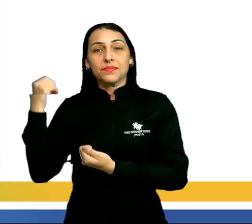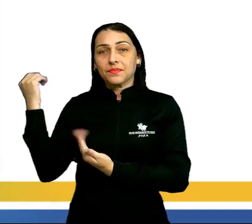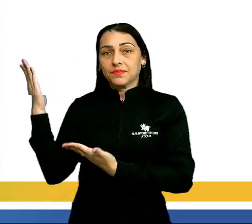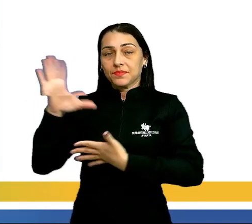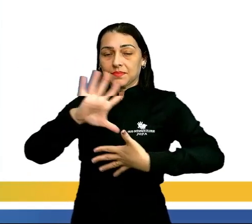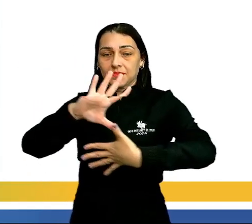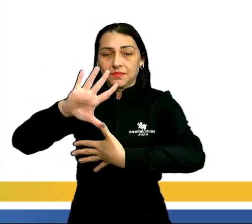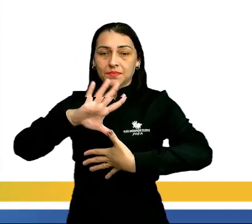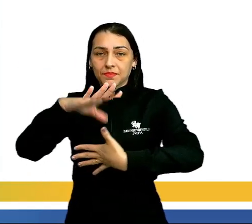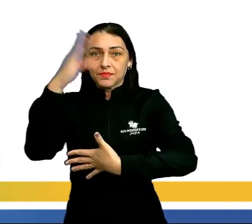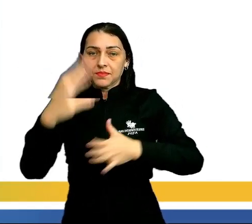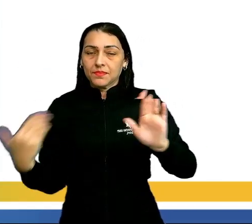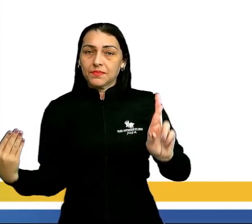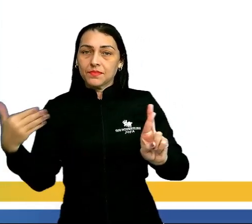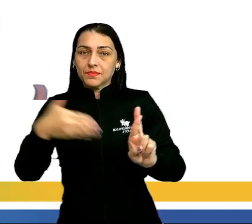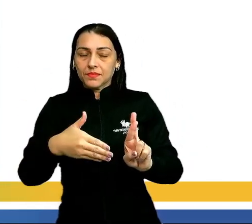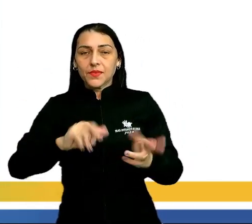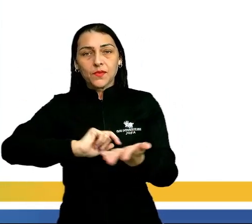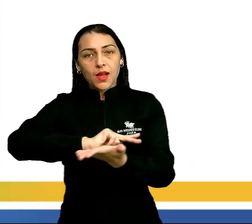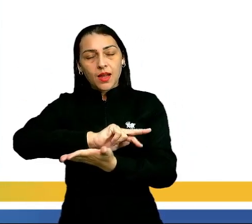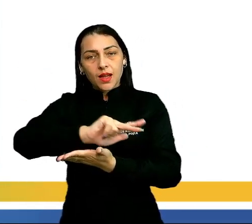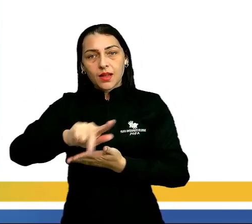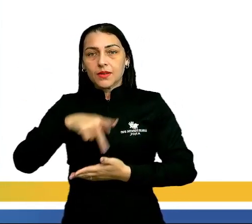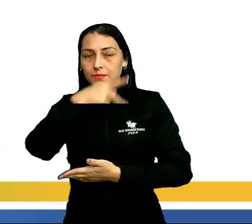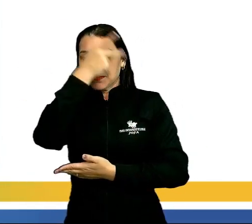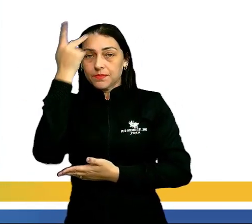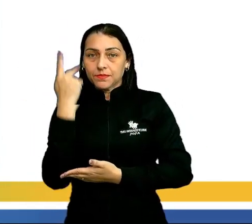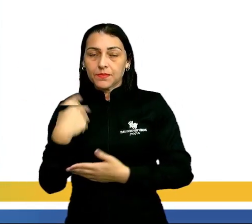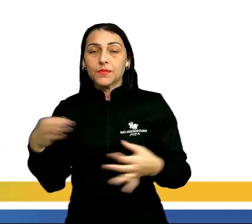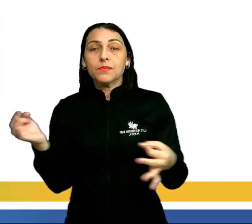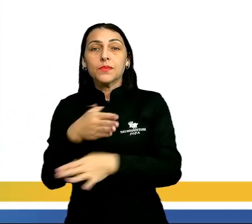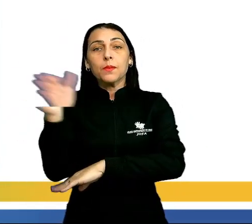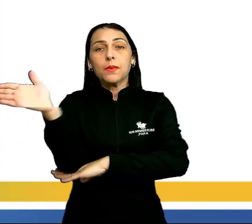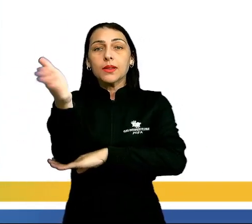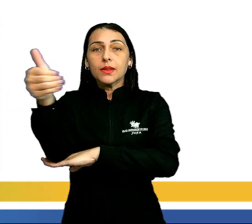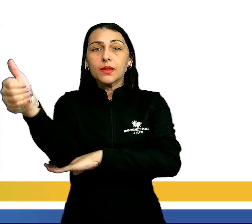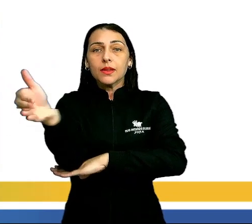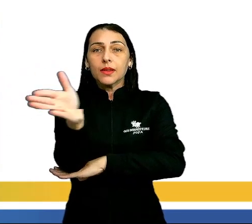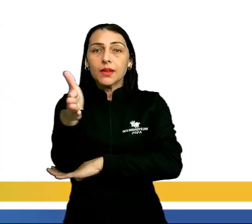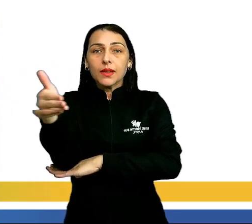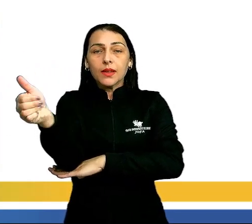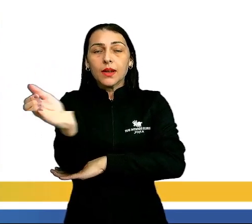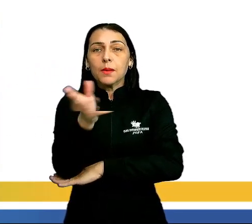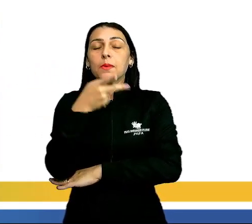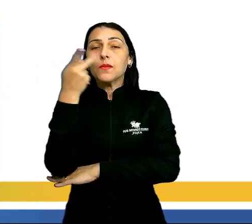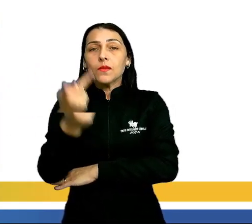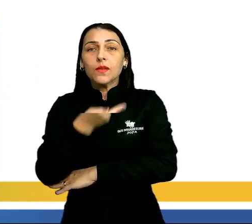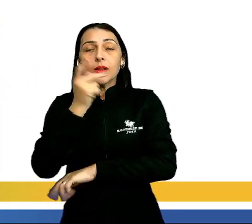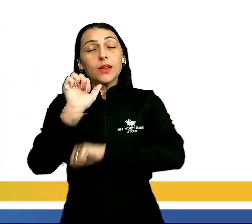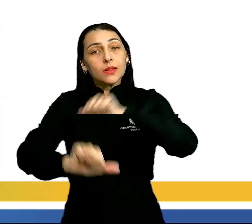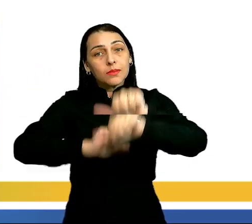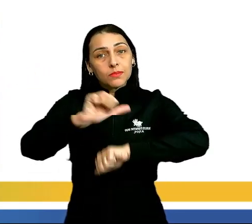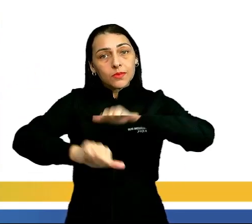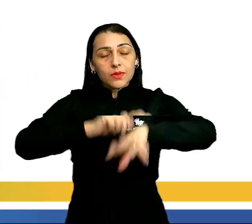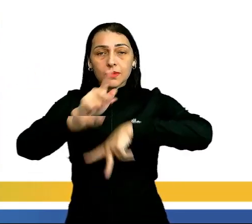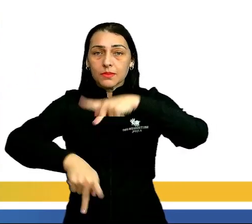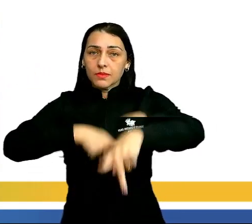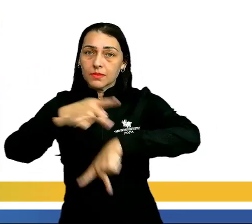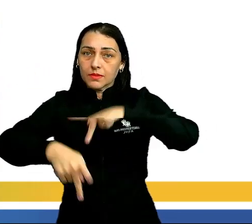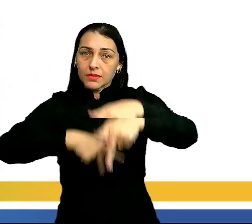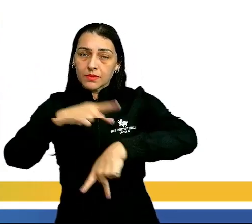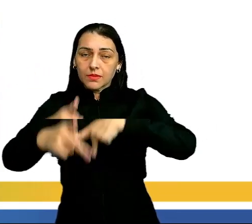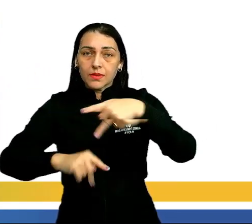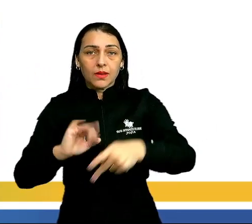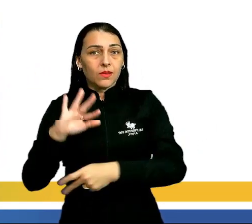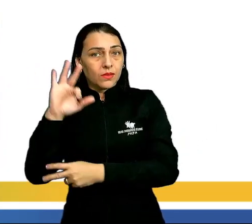mapa do Brasil, representado por várias pessoas formando a bandeira, que é justamente para falar dessa dinâmica populacional